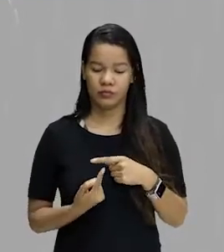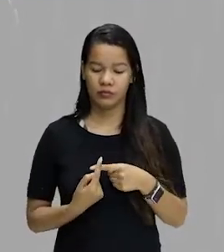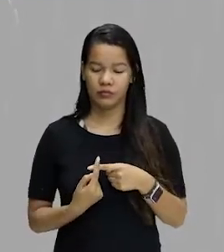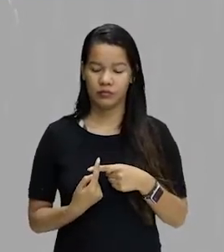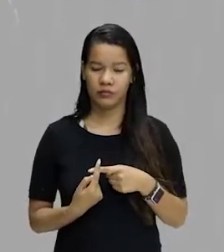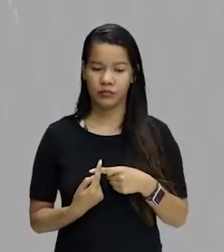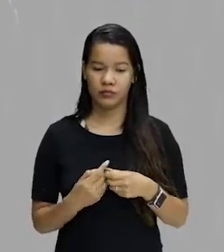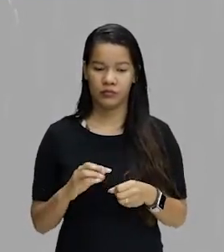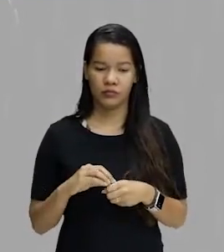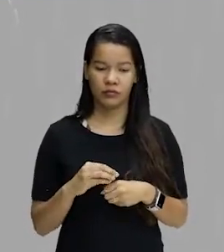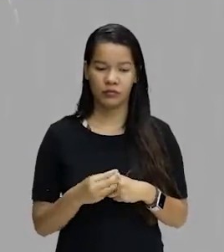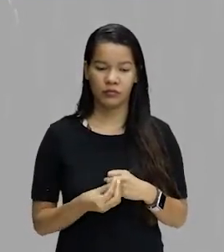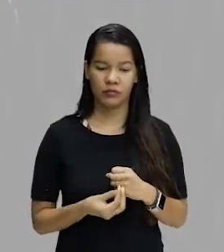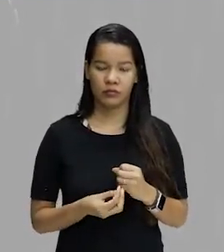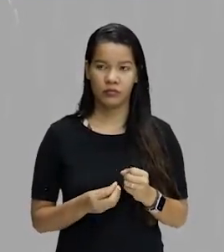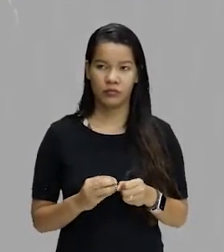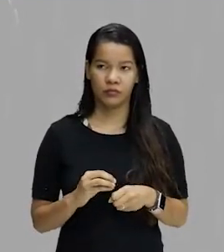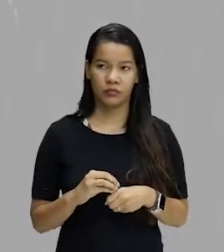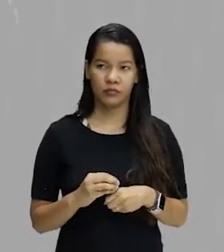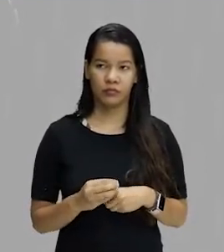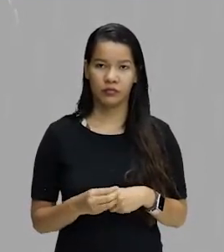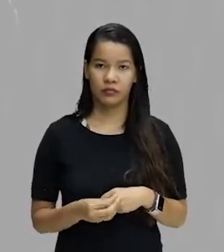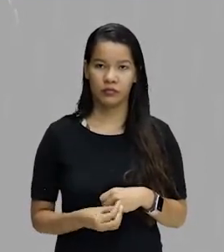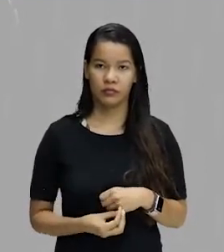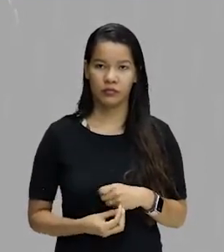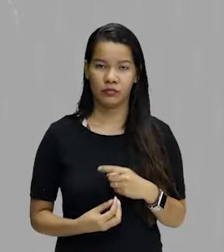acrescentados à molécula orgânica. Ó, foram